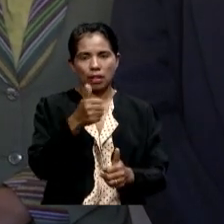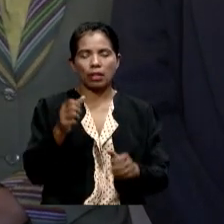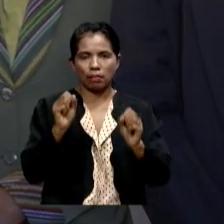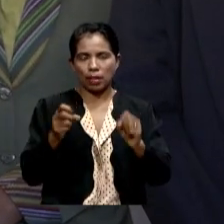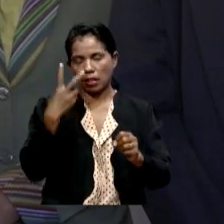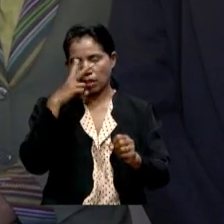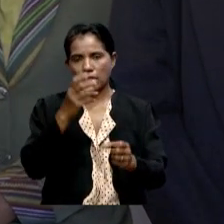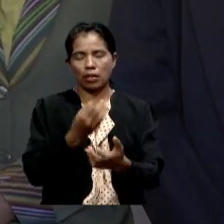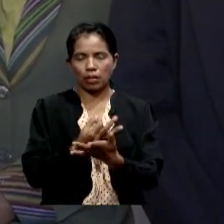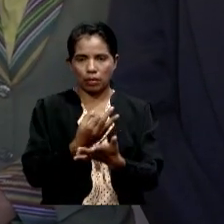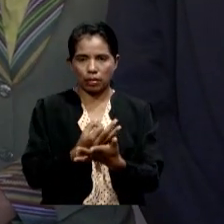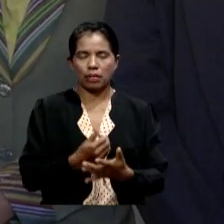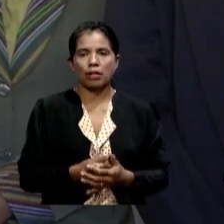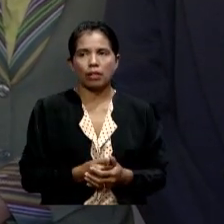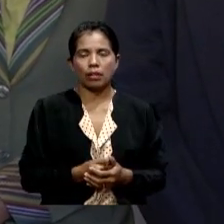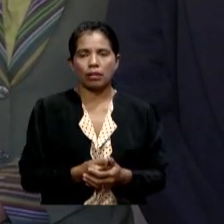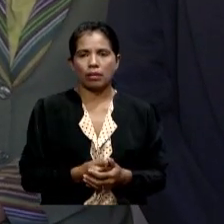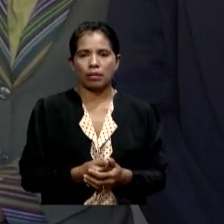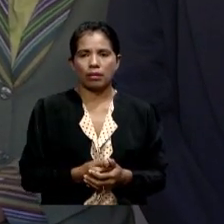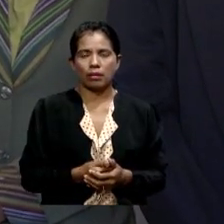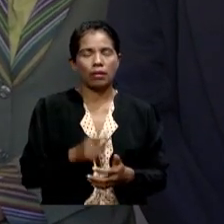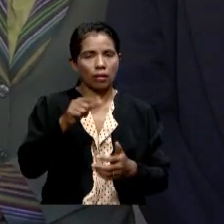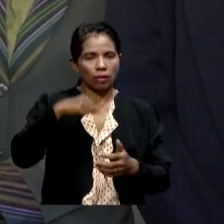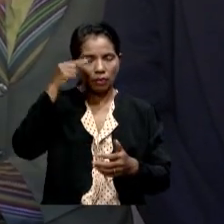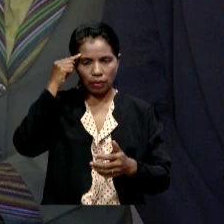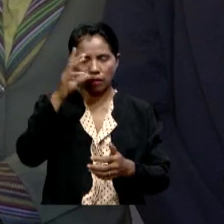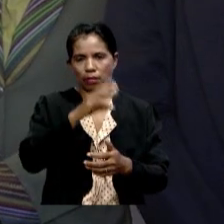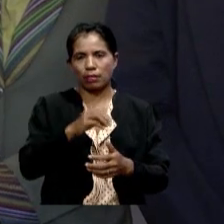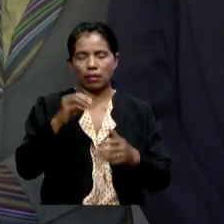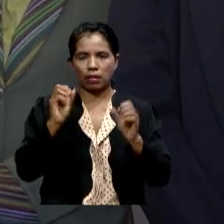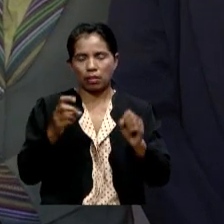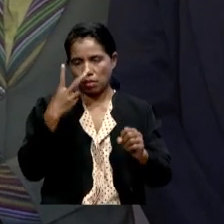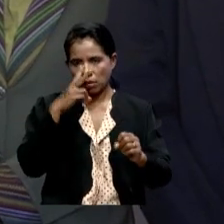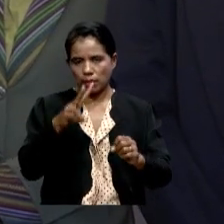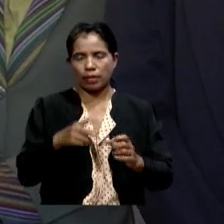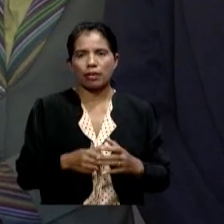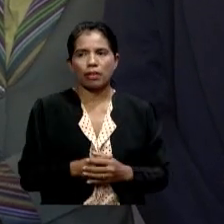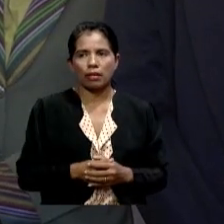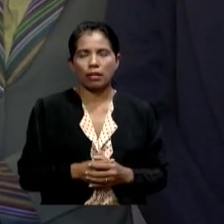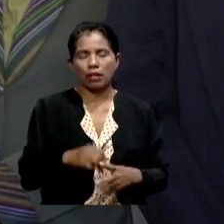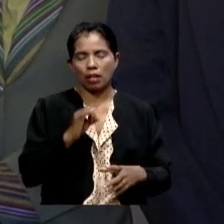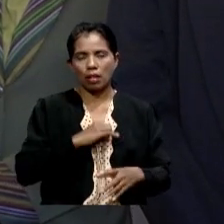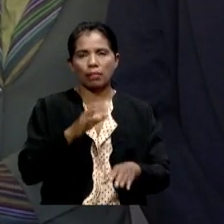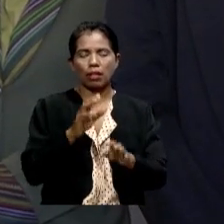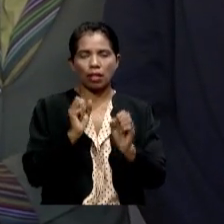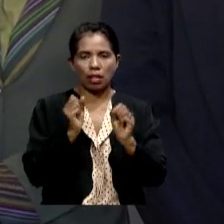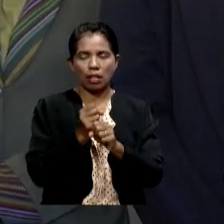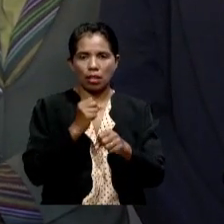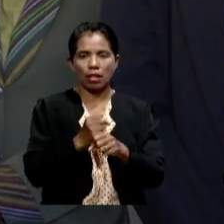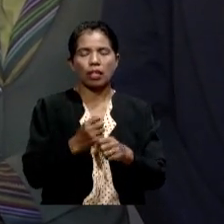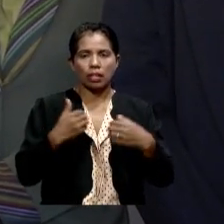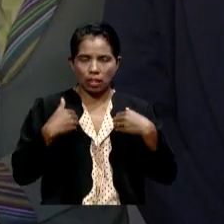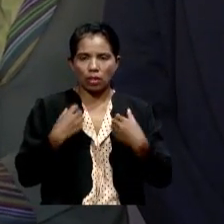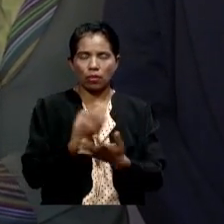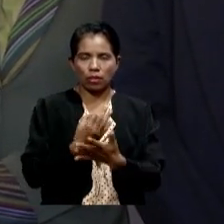orçamento presidente, e nem portal, governo União, agora é. Se há bele boca, ouça e tuange, né? Para ajudar,